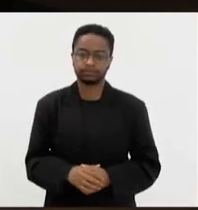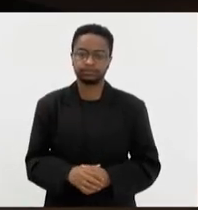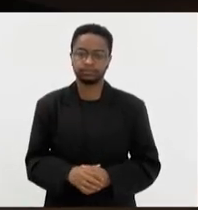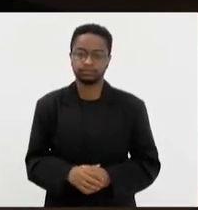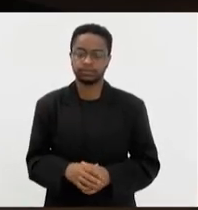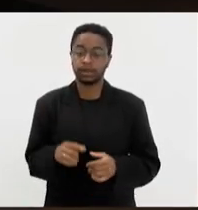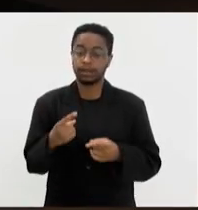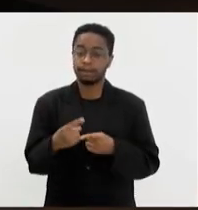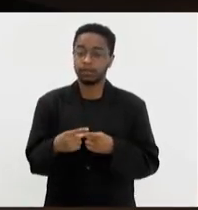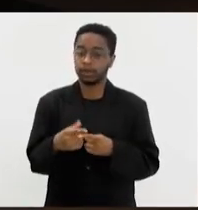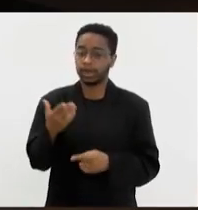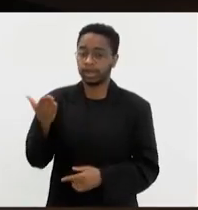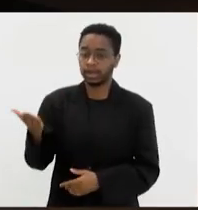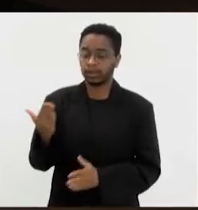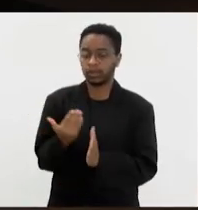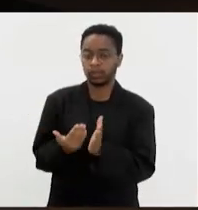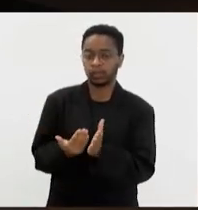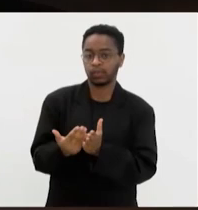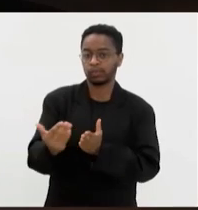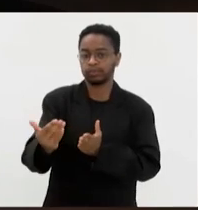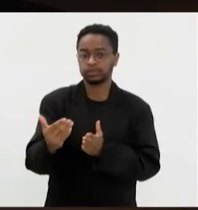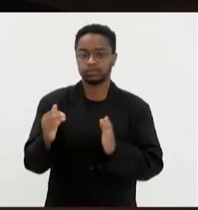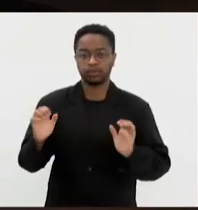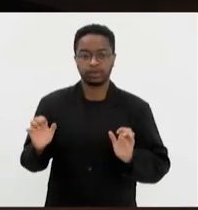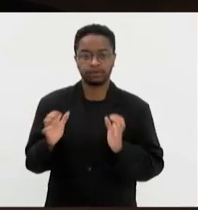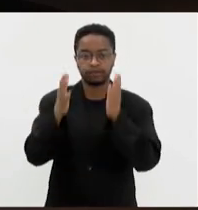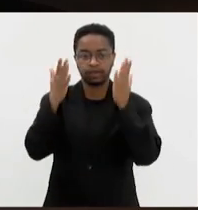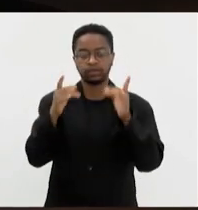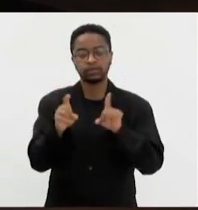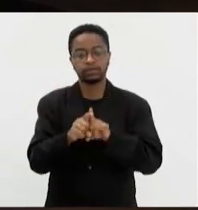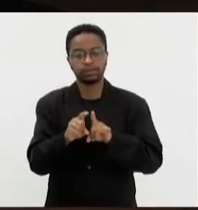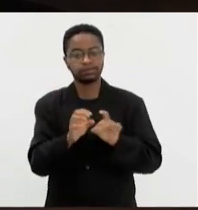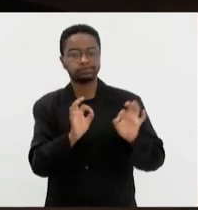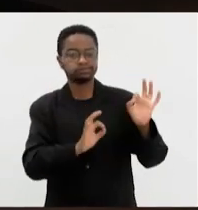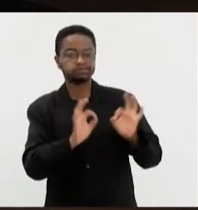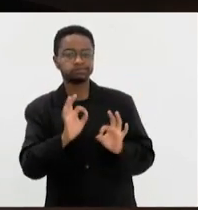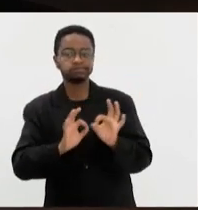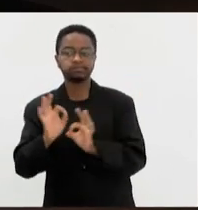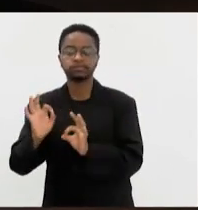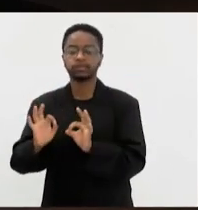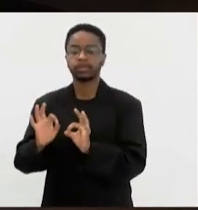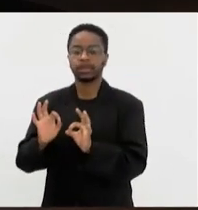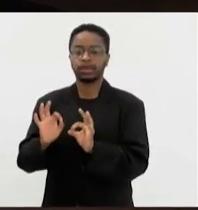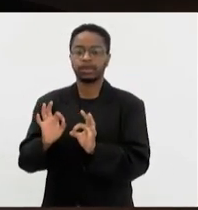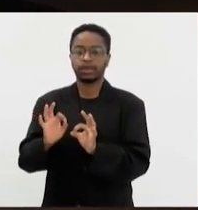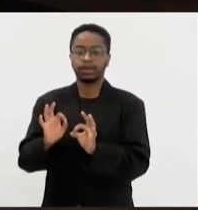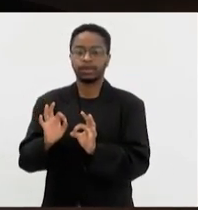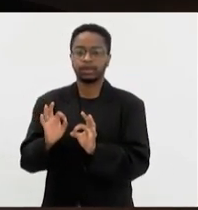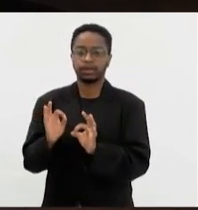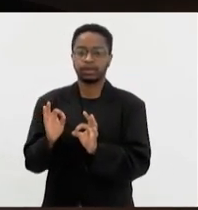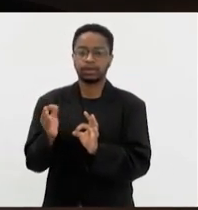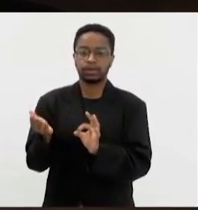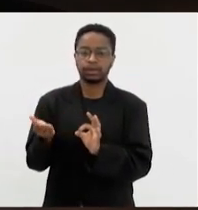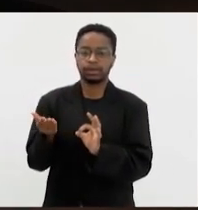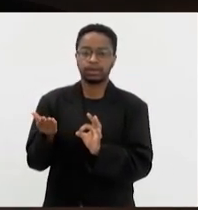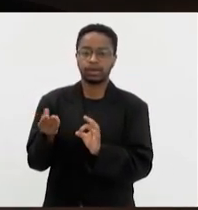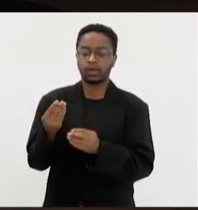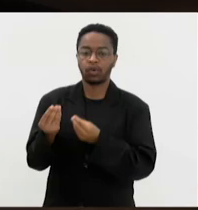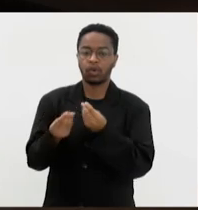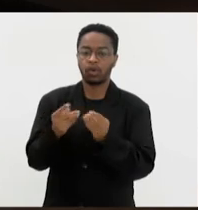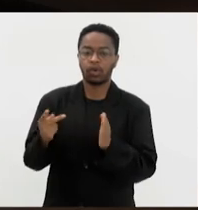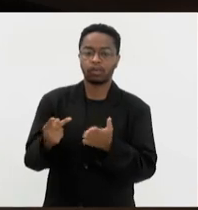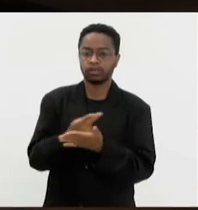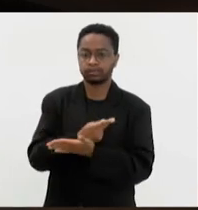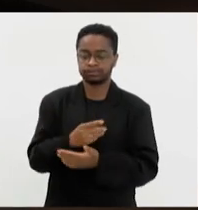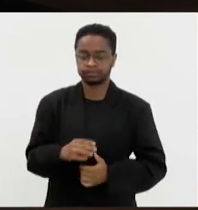foi quem deu startar a esse evento e dinamizou a sua o seu